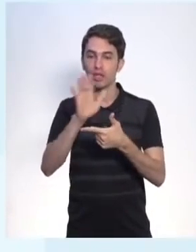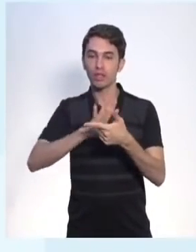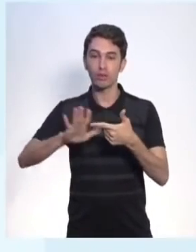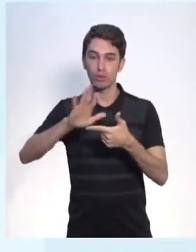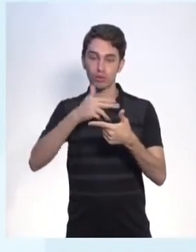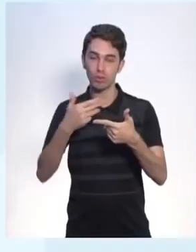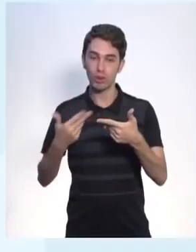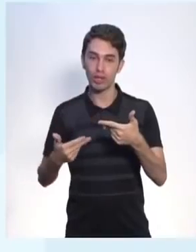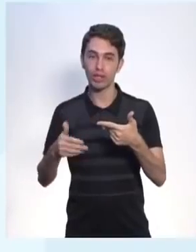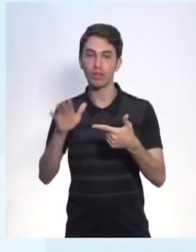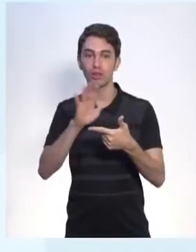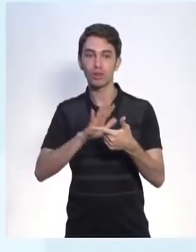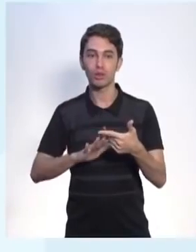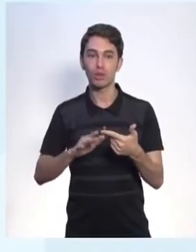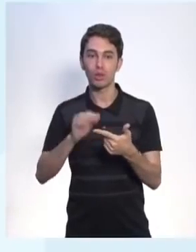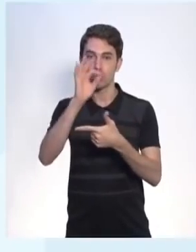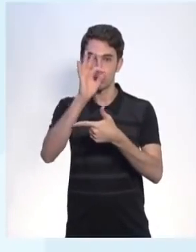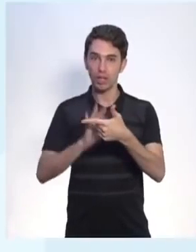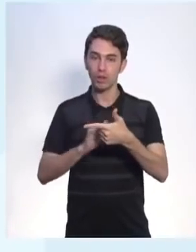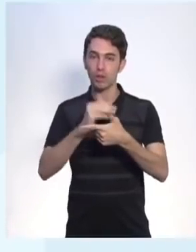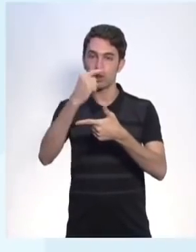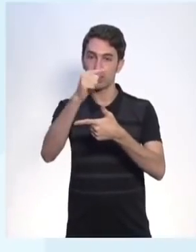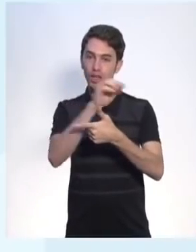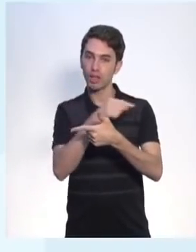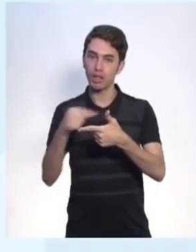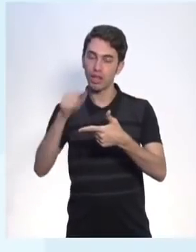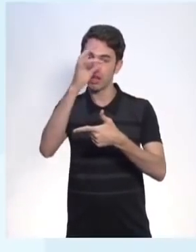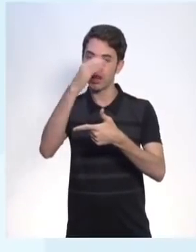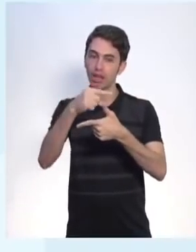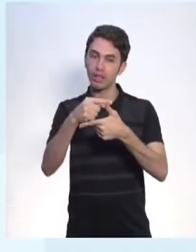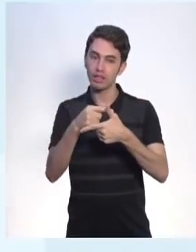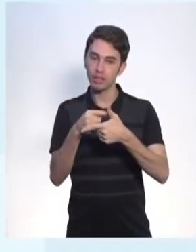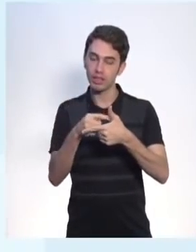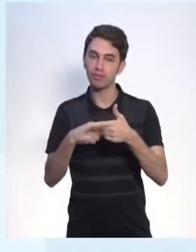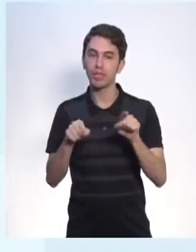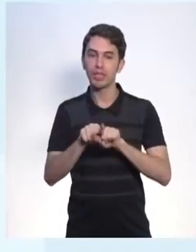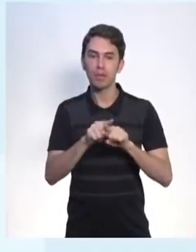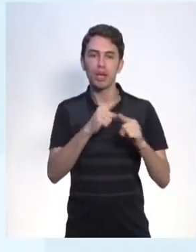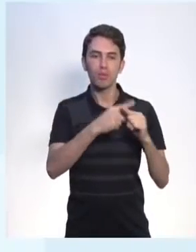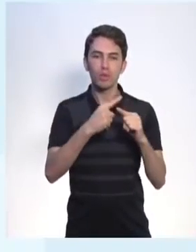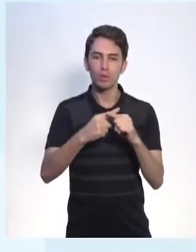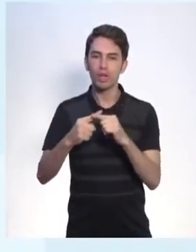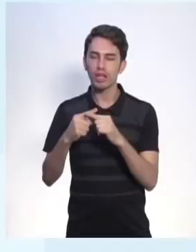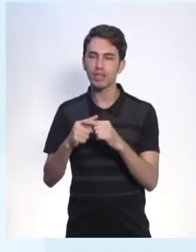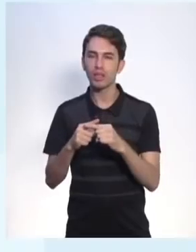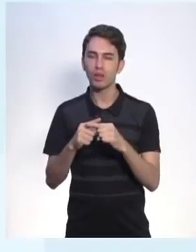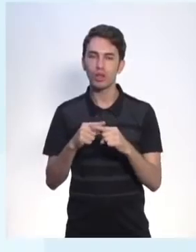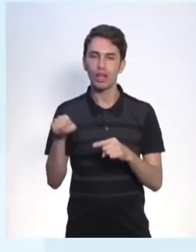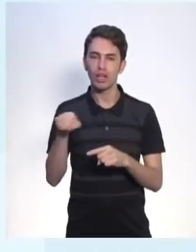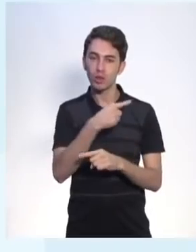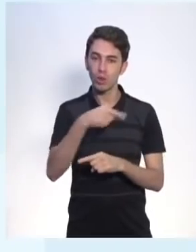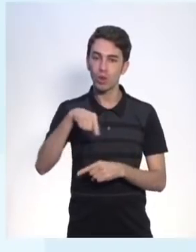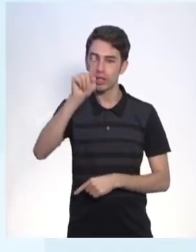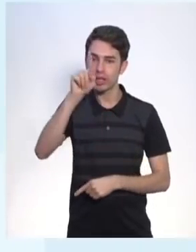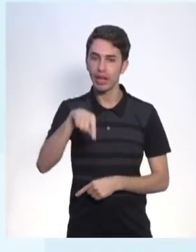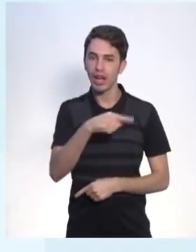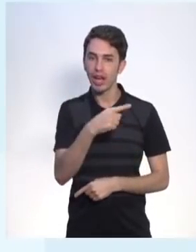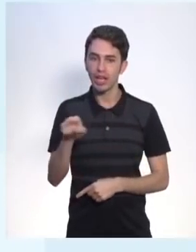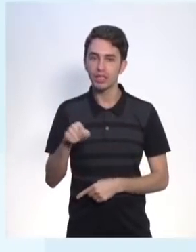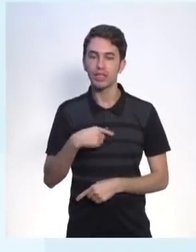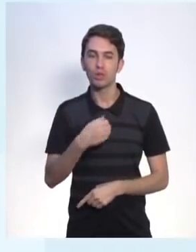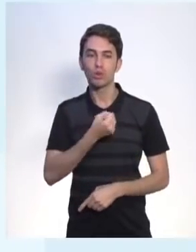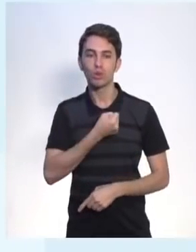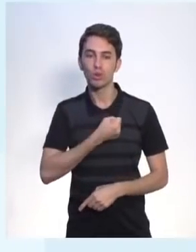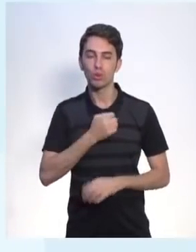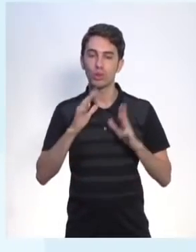nós vamos ver isso em aulas que vem, né? Na aulas da semana que vem, e obtenção do simétrico em relação ao eixo